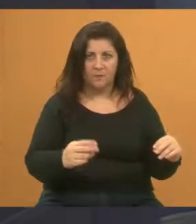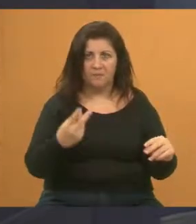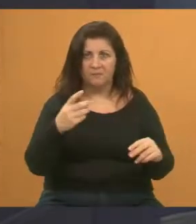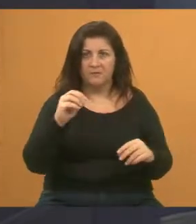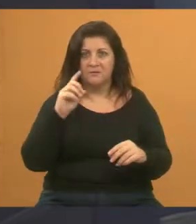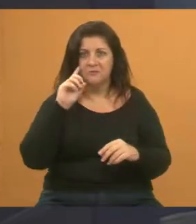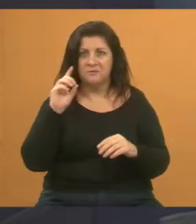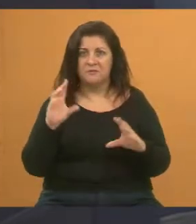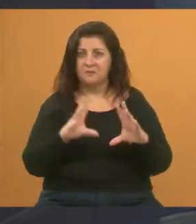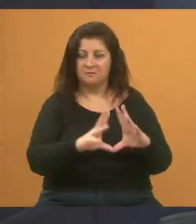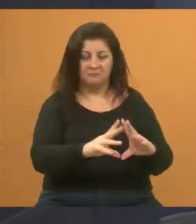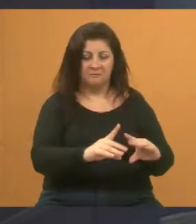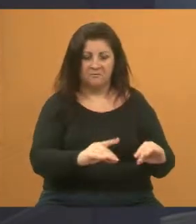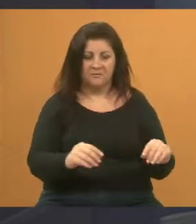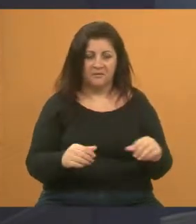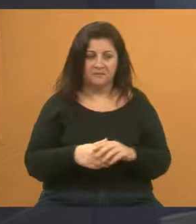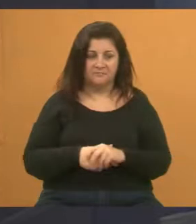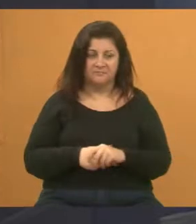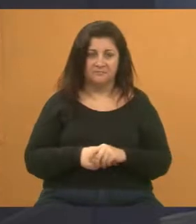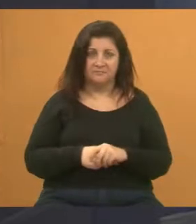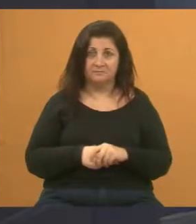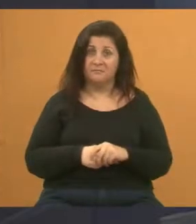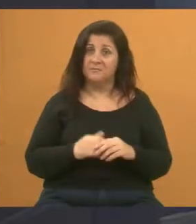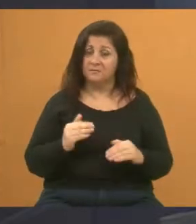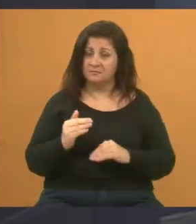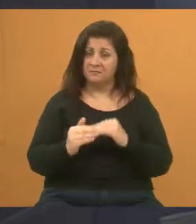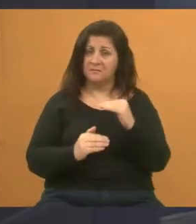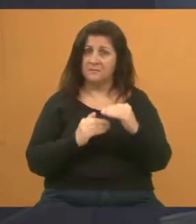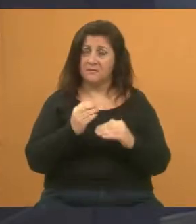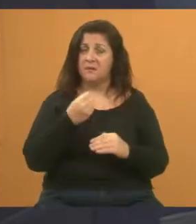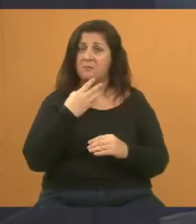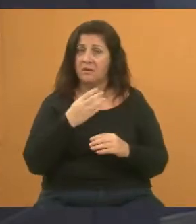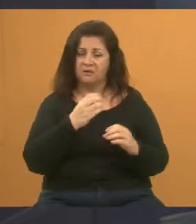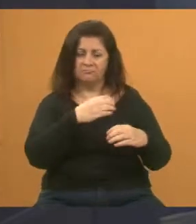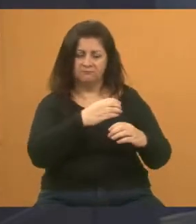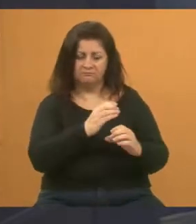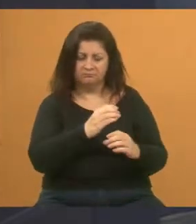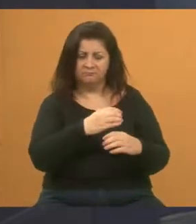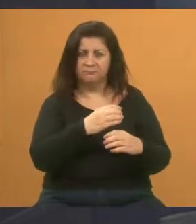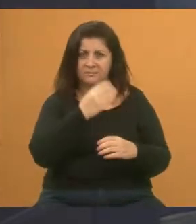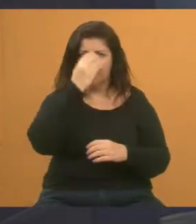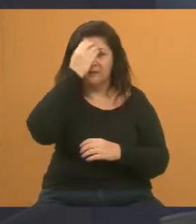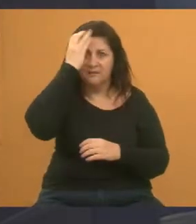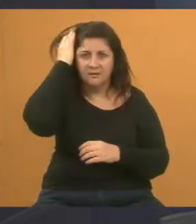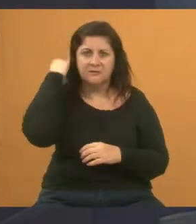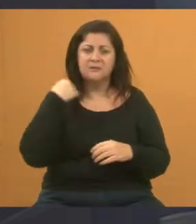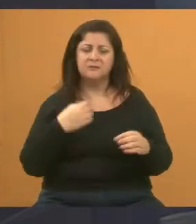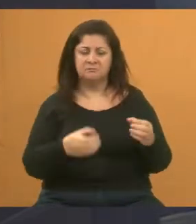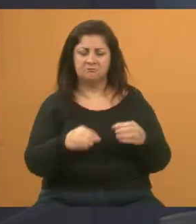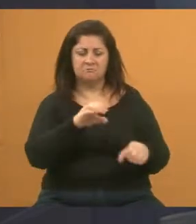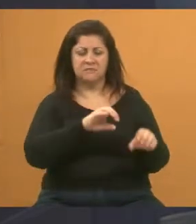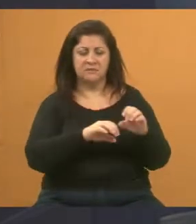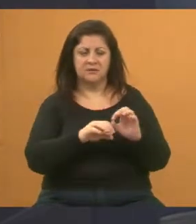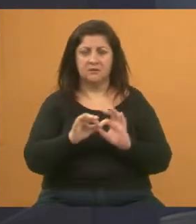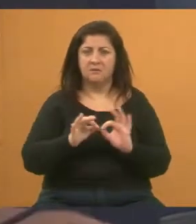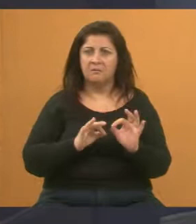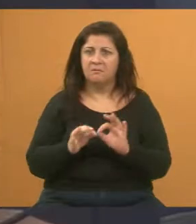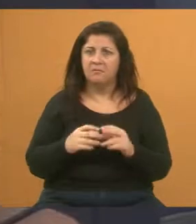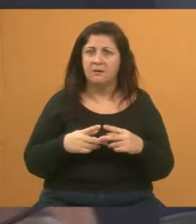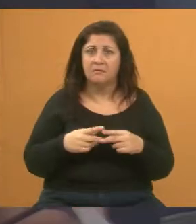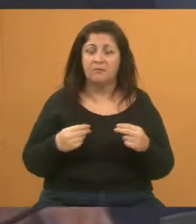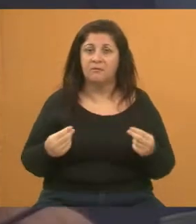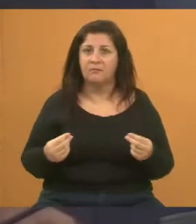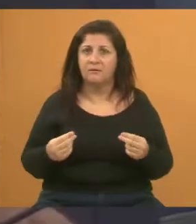dias. Então nós estamos caminhando muito bem, os cientistas nossos estão elaborando cada coisa através